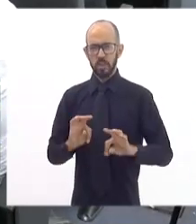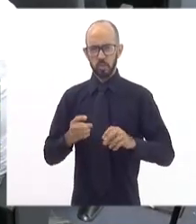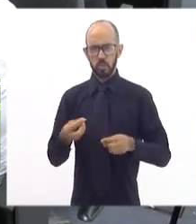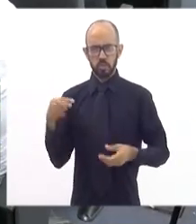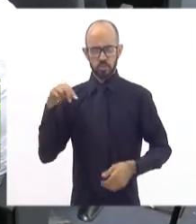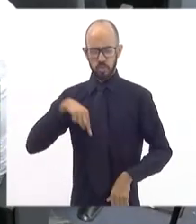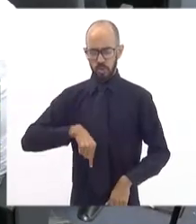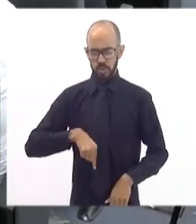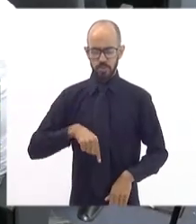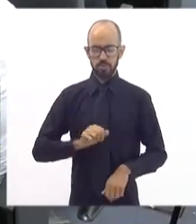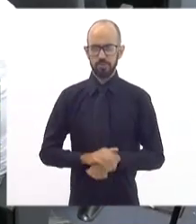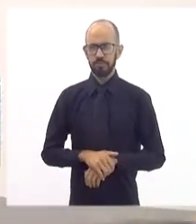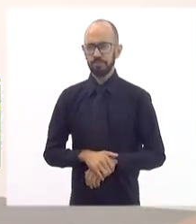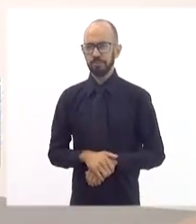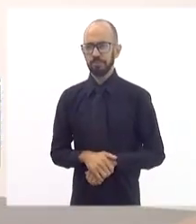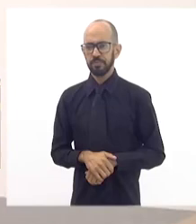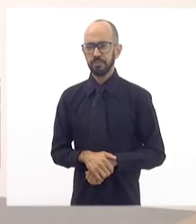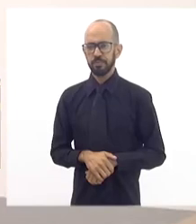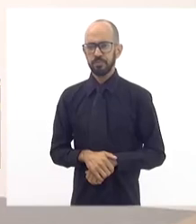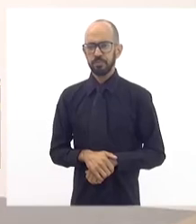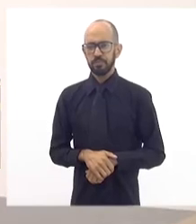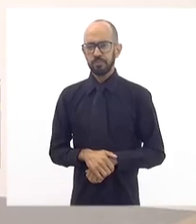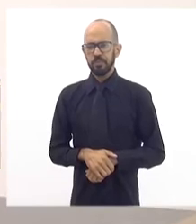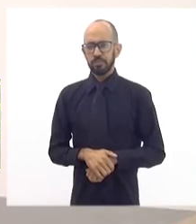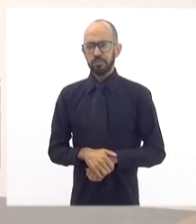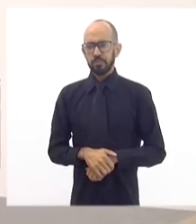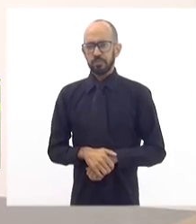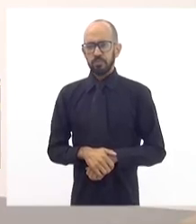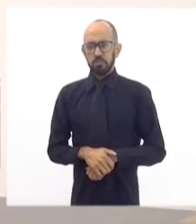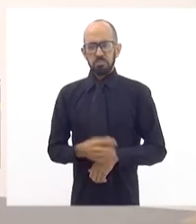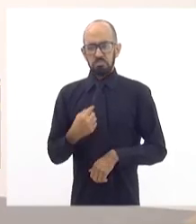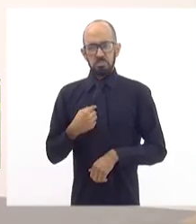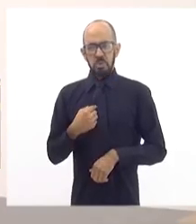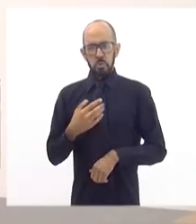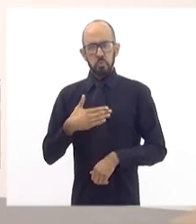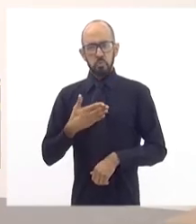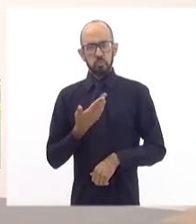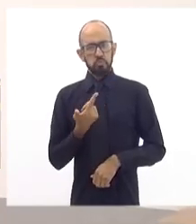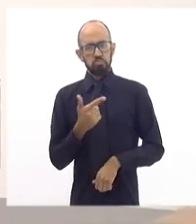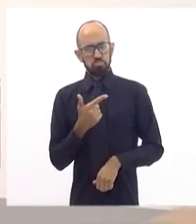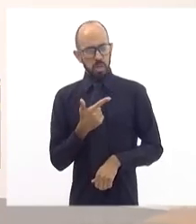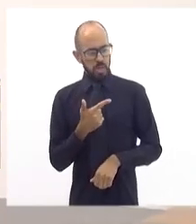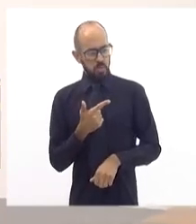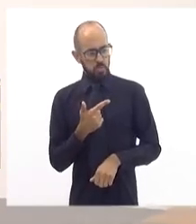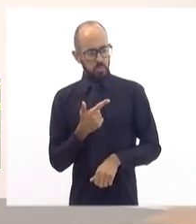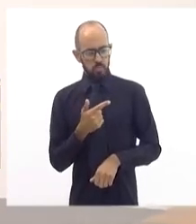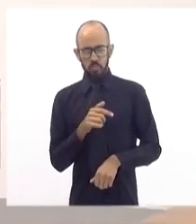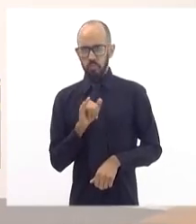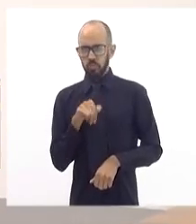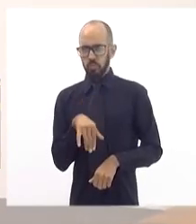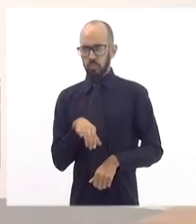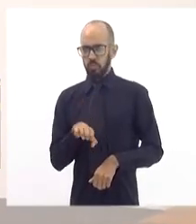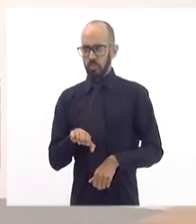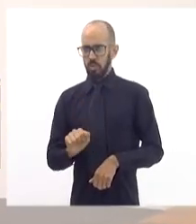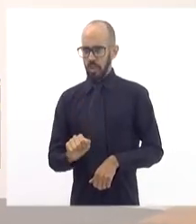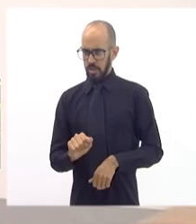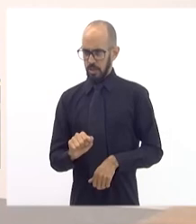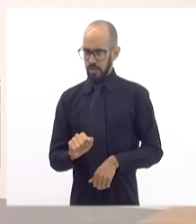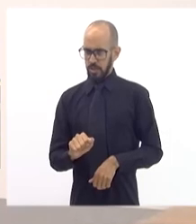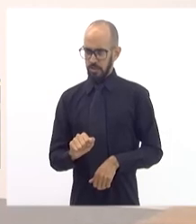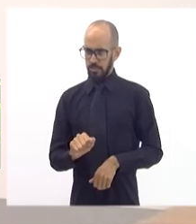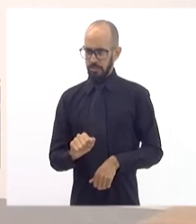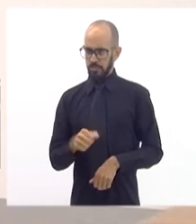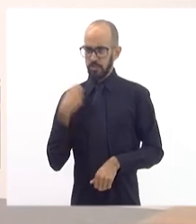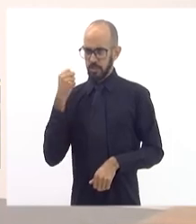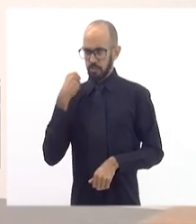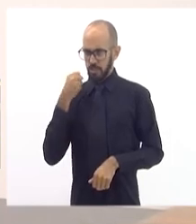aqui na audiência pública é eu não fico surpreendido com as questões que né vem fazendo a Baía de Sepetiba que eu